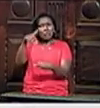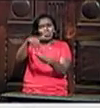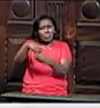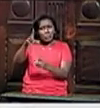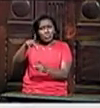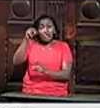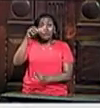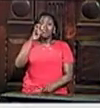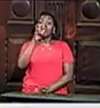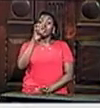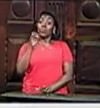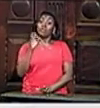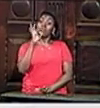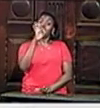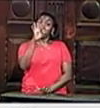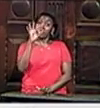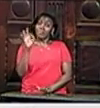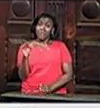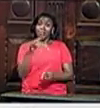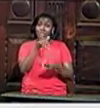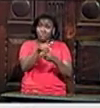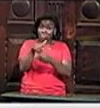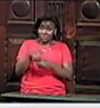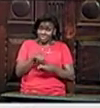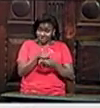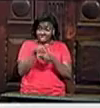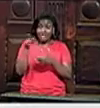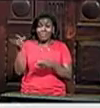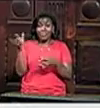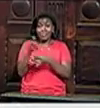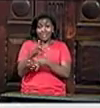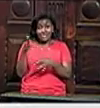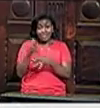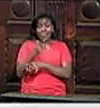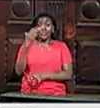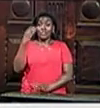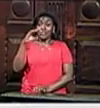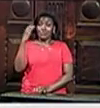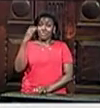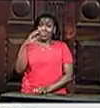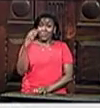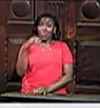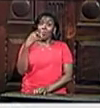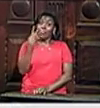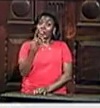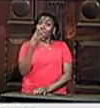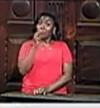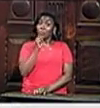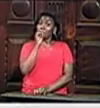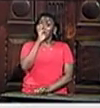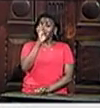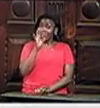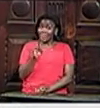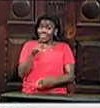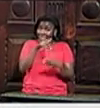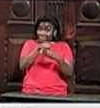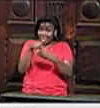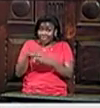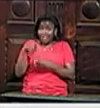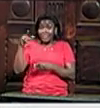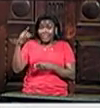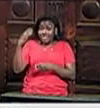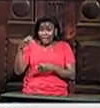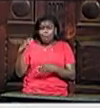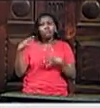50% dos eleitores e eleitoras da cidade de niterói 48 por cento dos eleitores de niterói